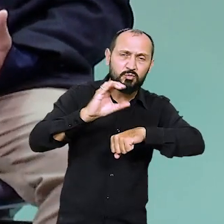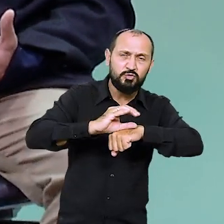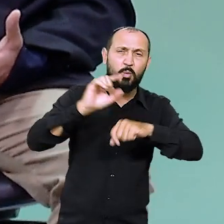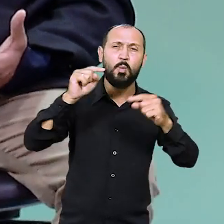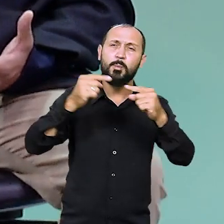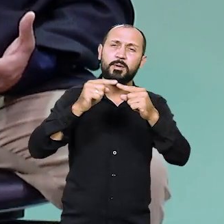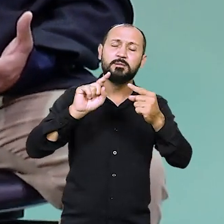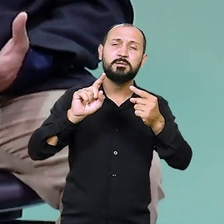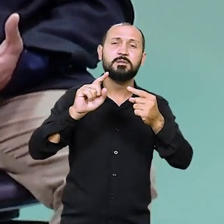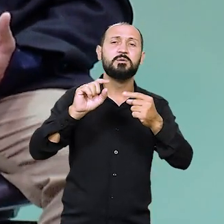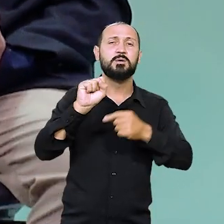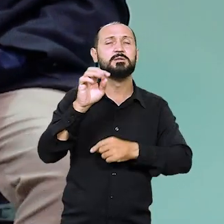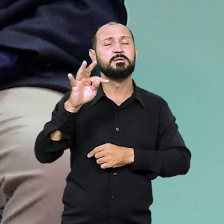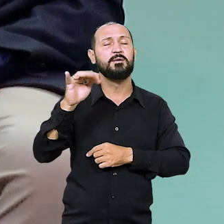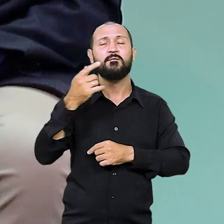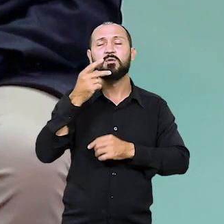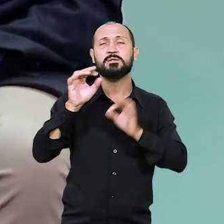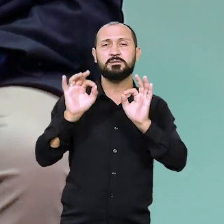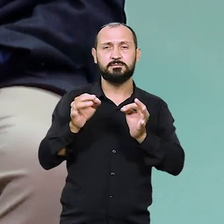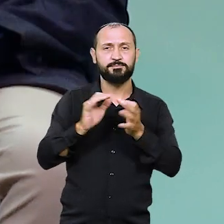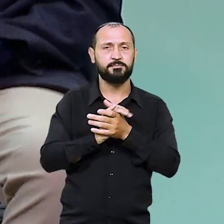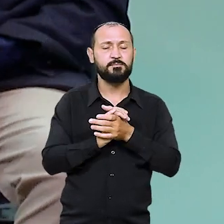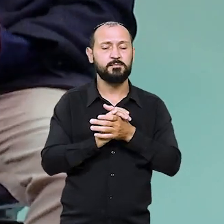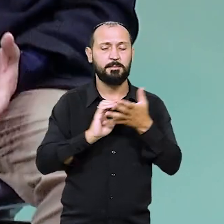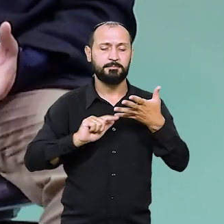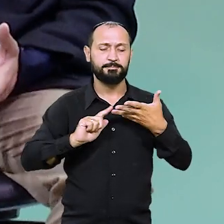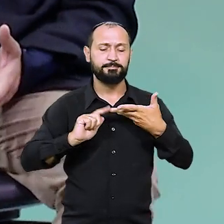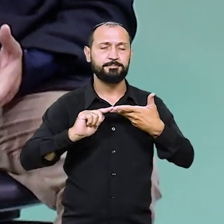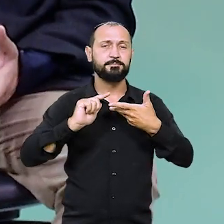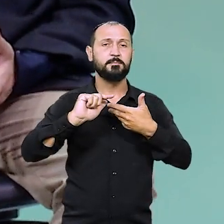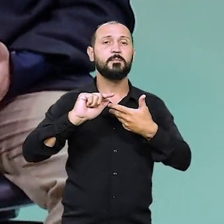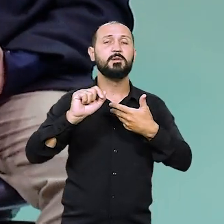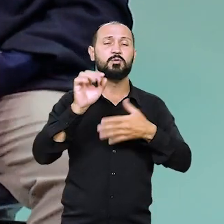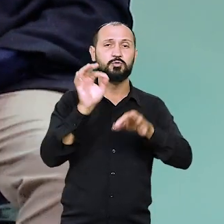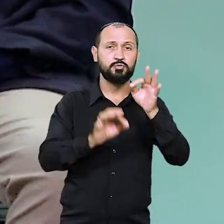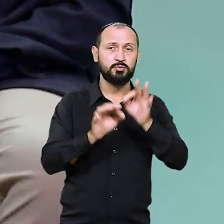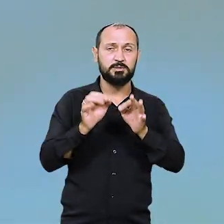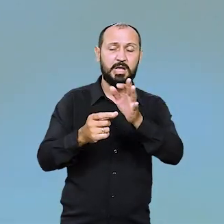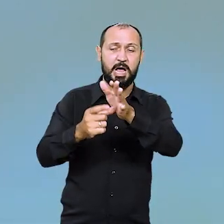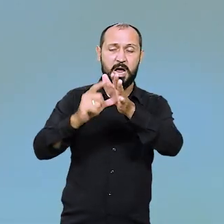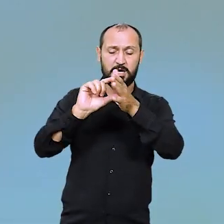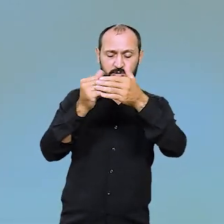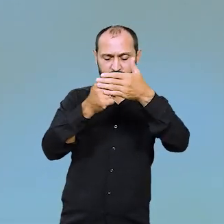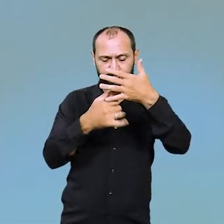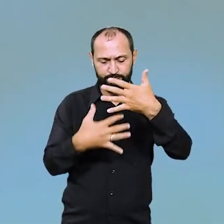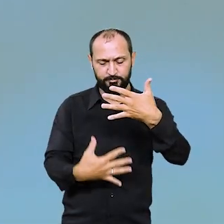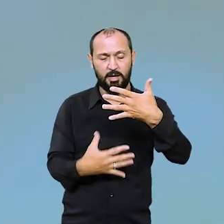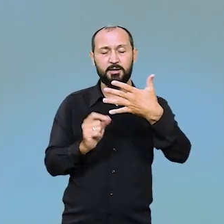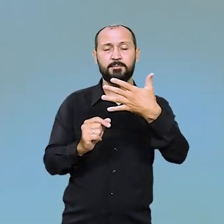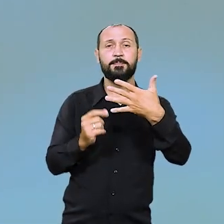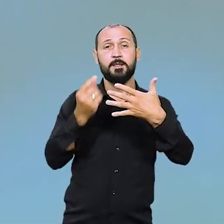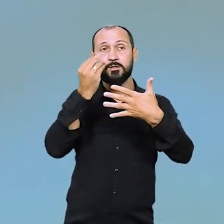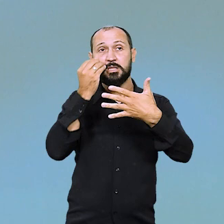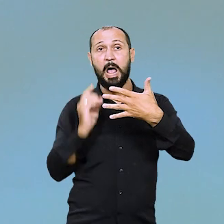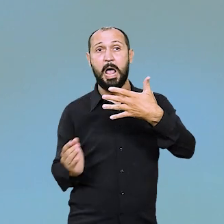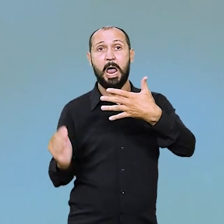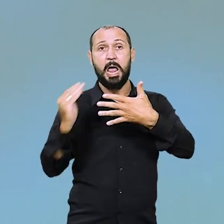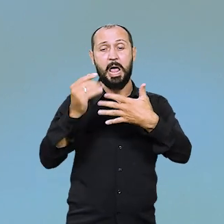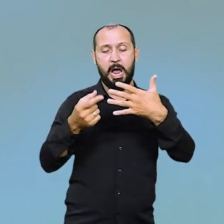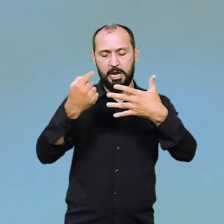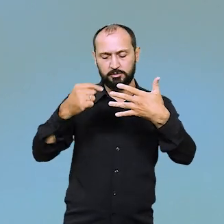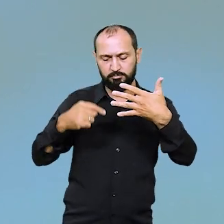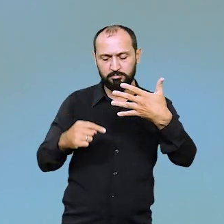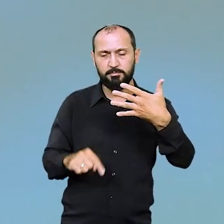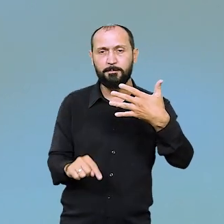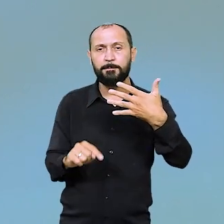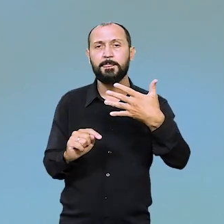STF, por meio de uma ADI, questionar essa constitucionalidade, o que foi confirmado pelo Supremo. Entendi. Todas essas outras possibilidades